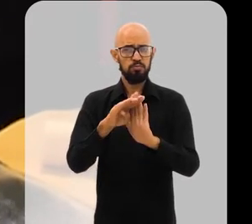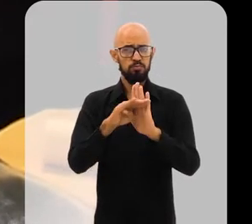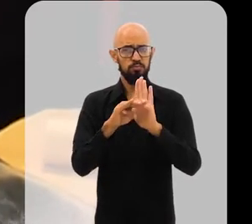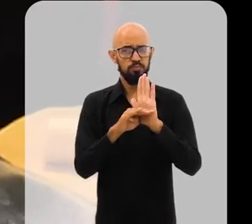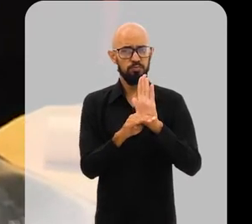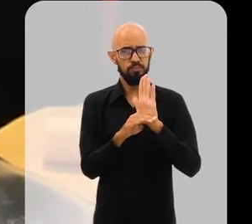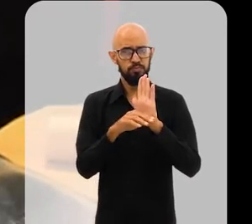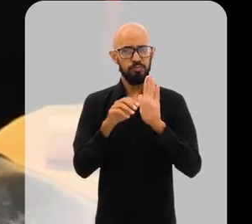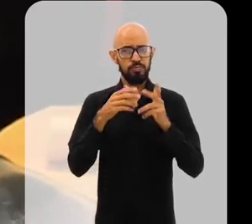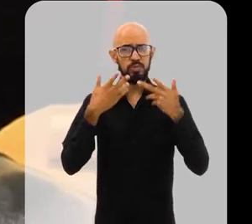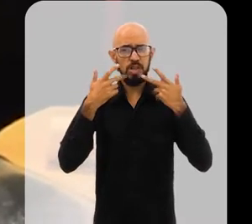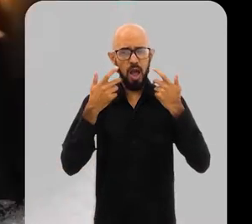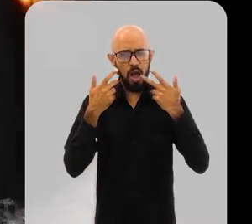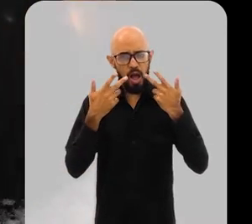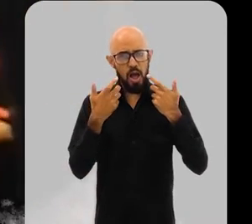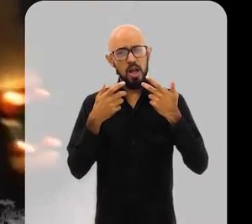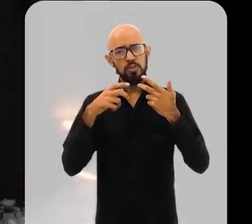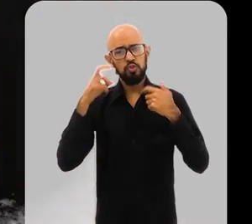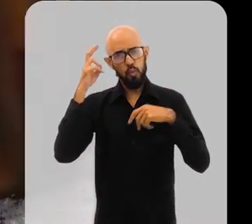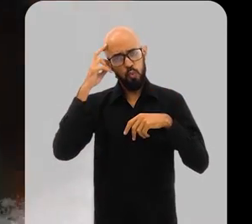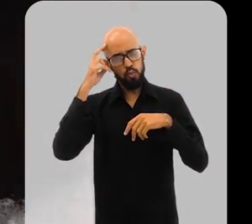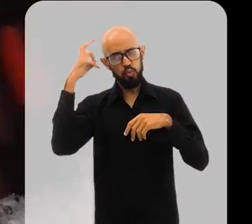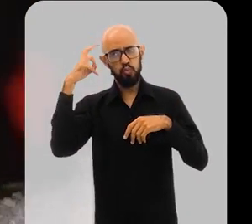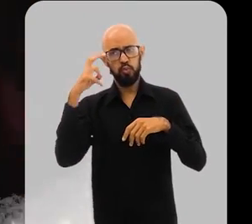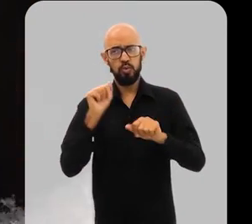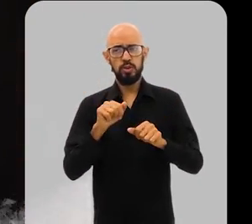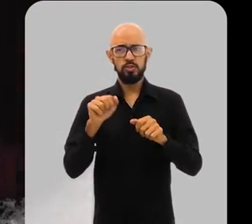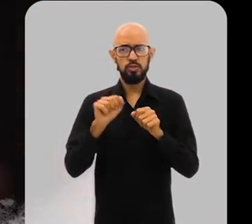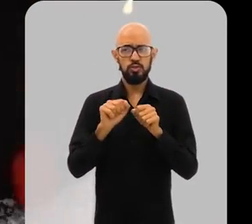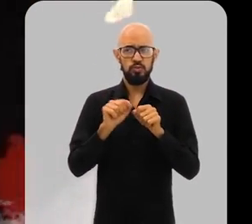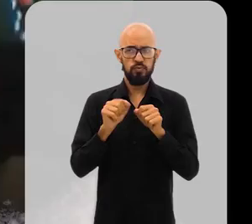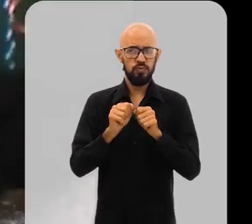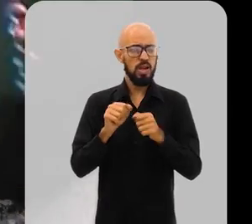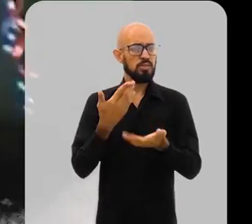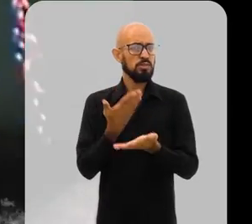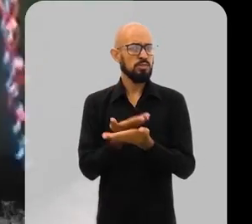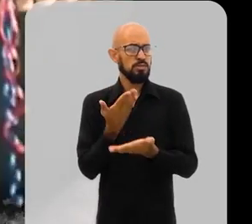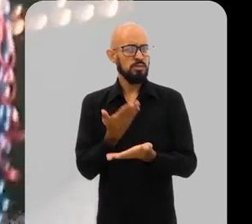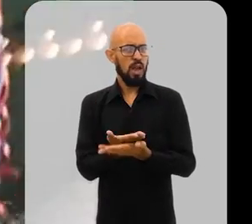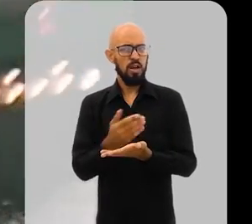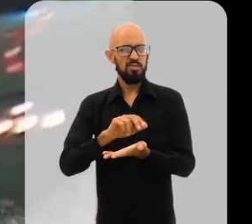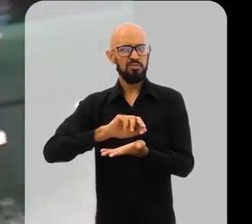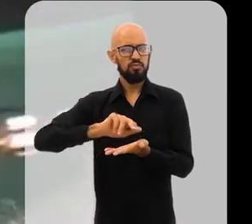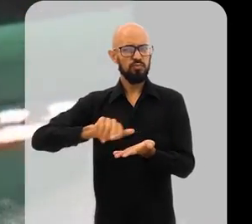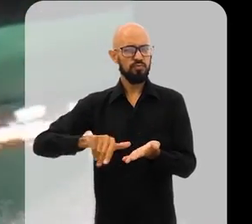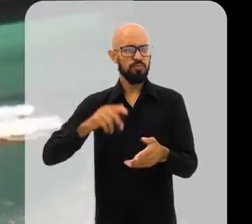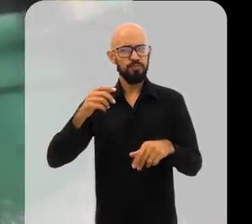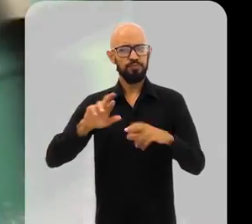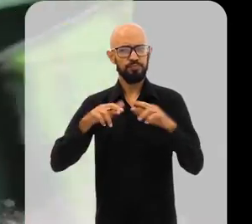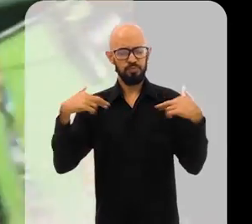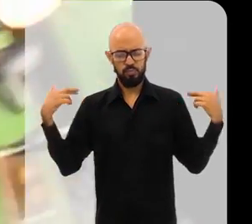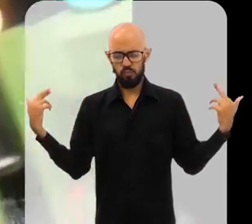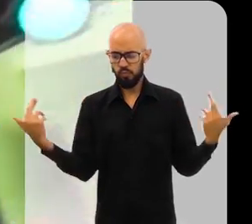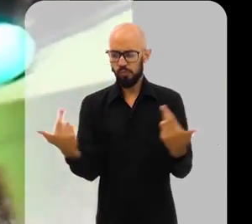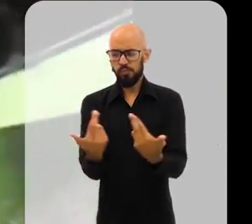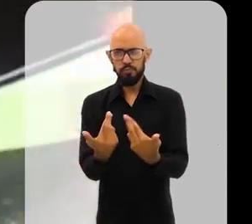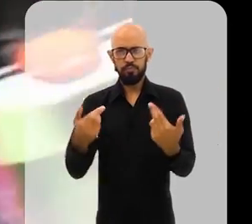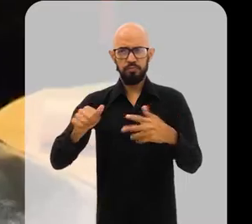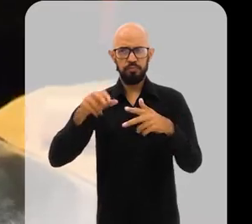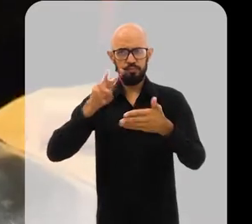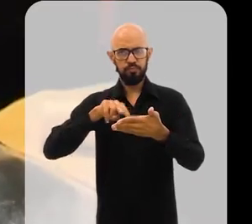programação variada de arte e cultura. A gente faz aqui uma série de atividades, sarau autoral, suspiros poéticos, rodas de